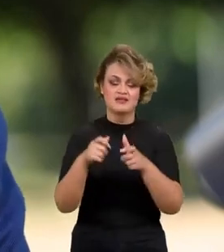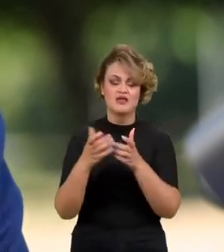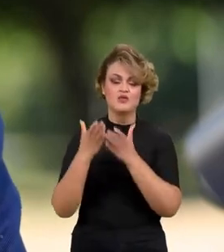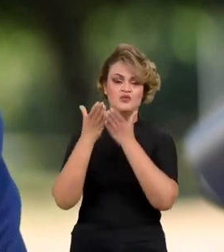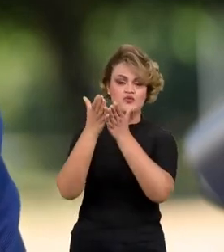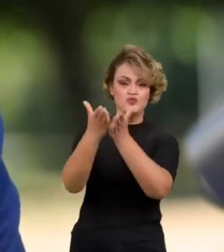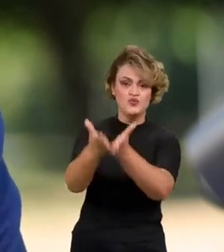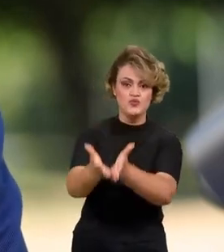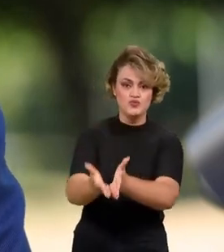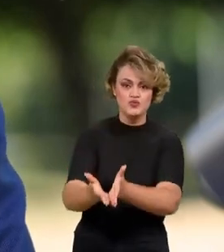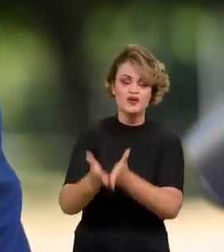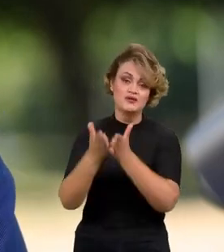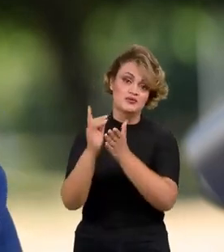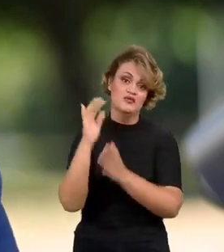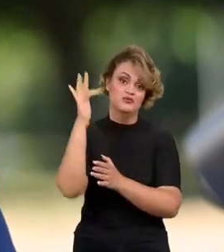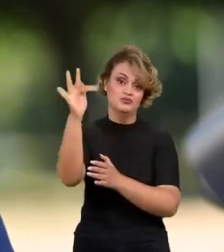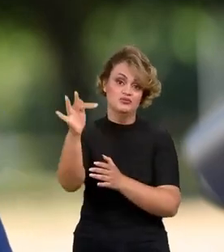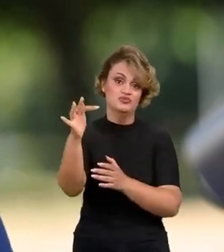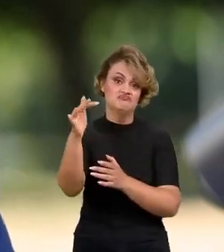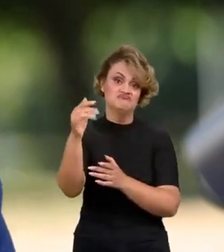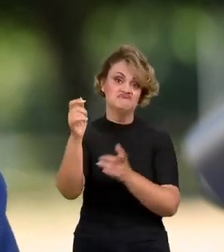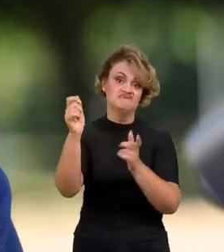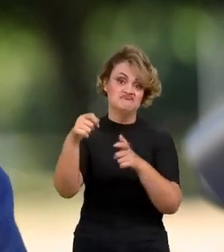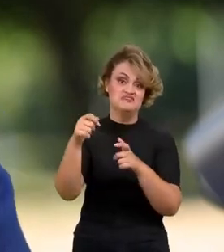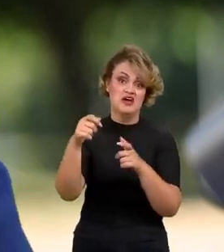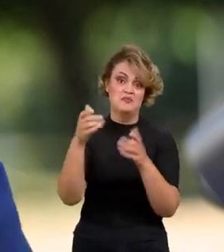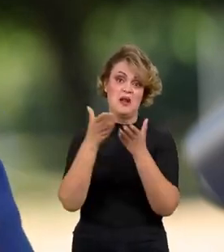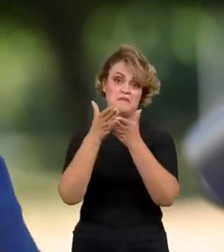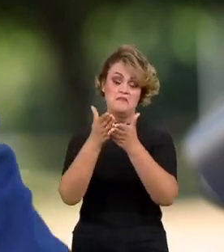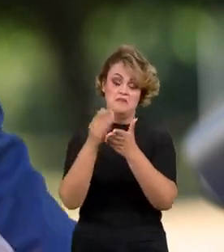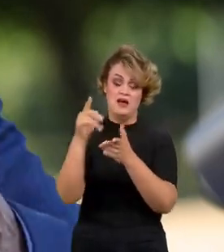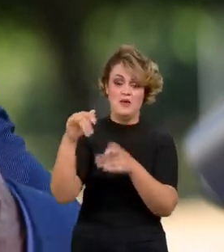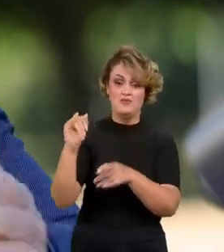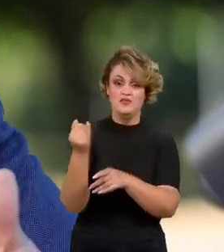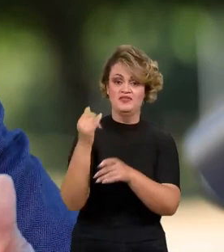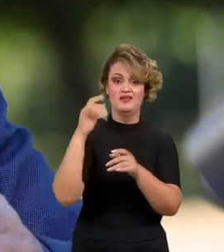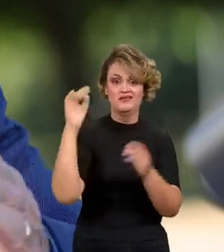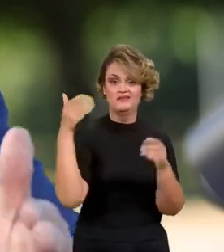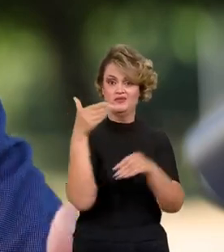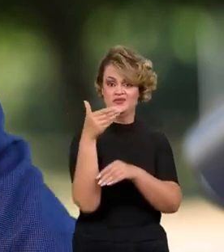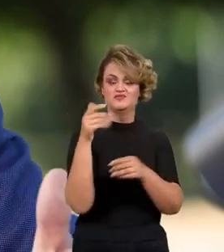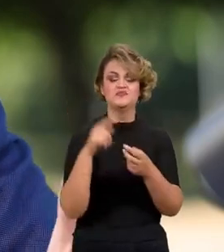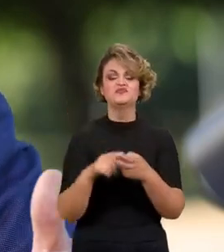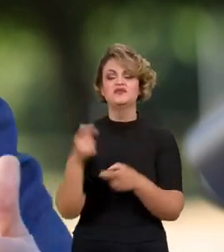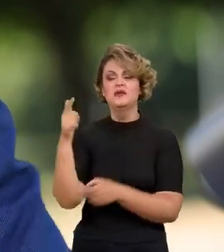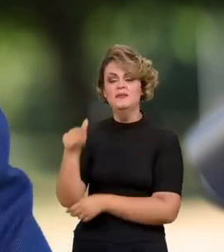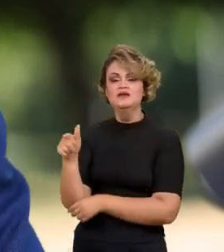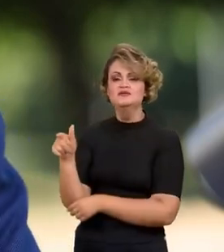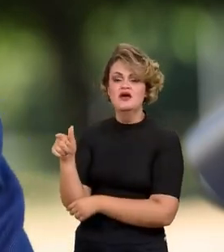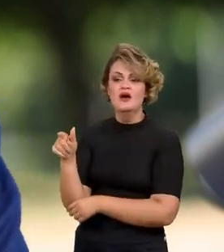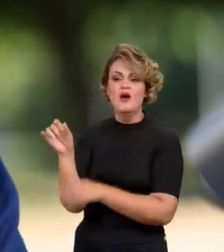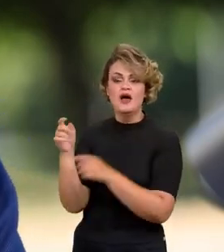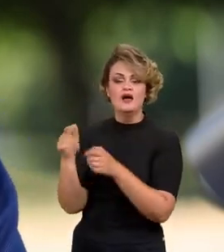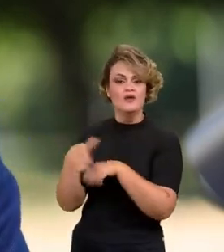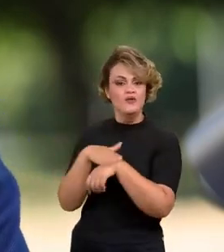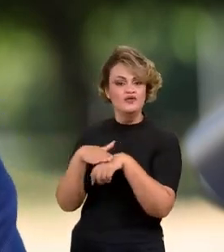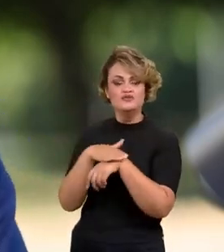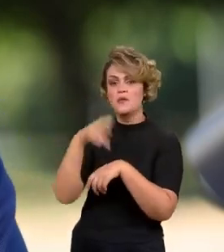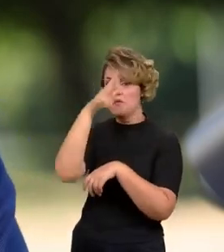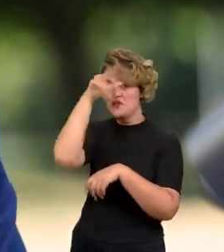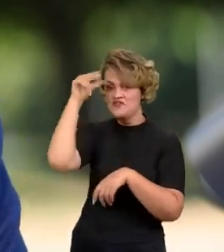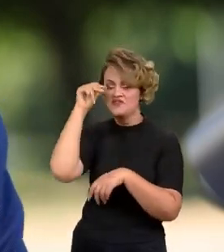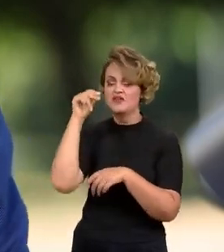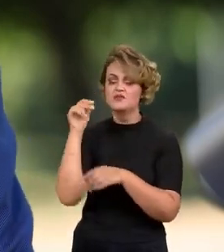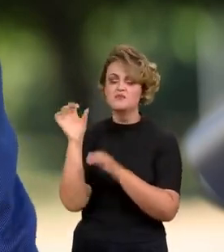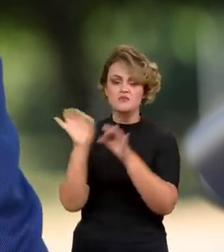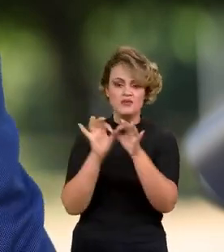como o hotel Ah nós fomos fazer convênio com o prefeito para fazer canal em alguns lugares da cidade